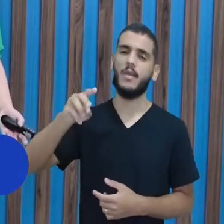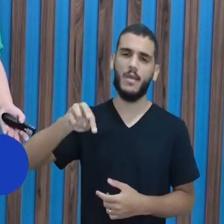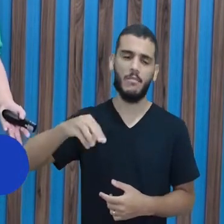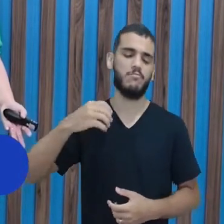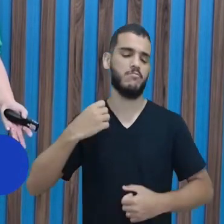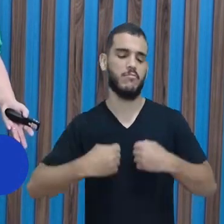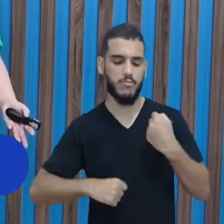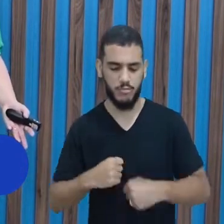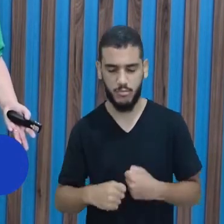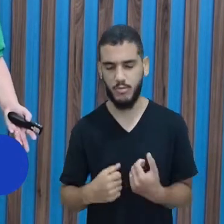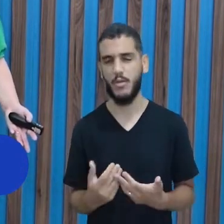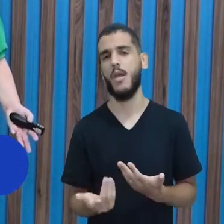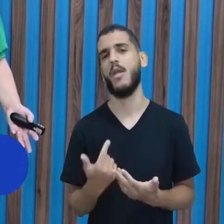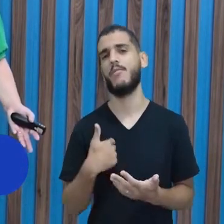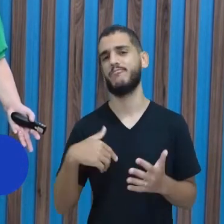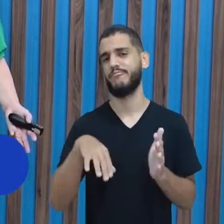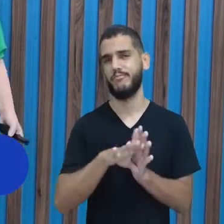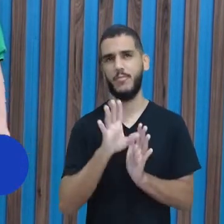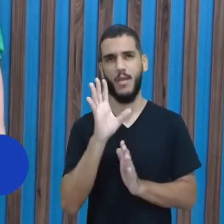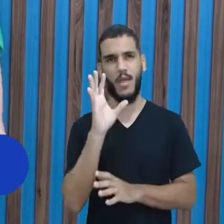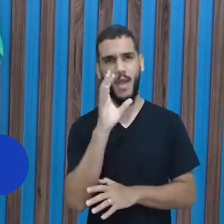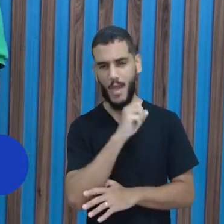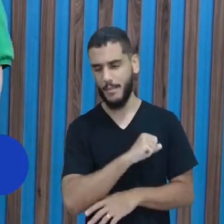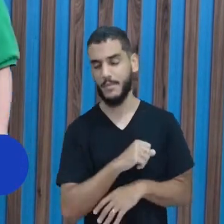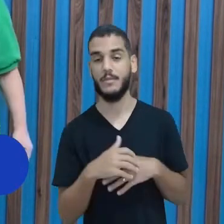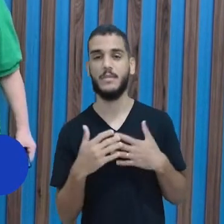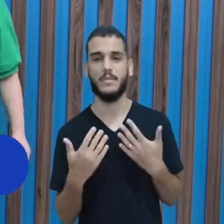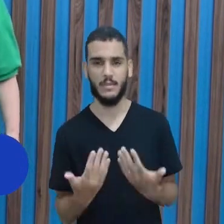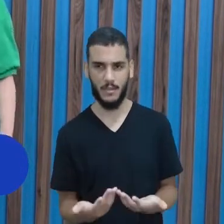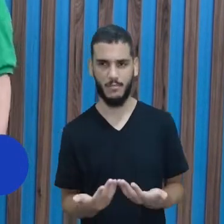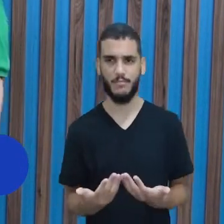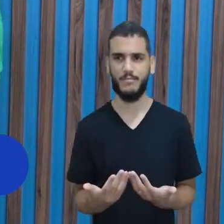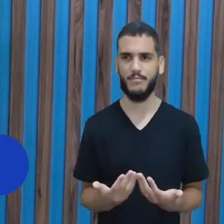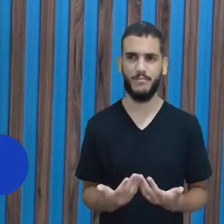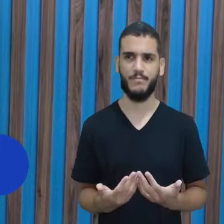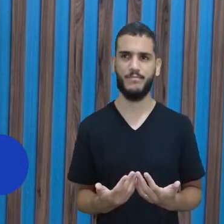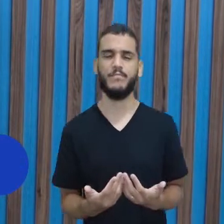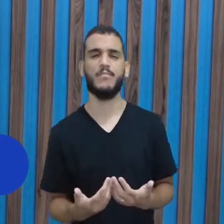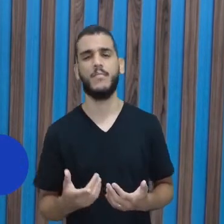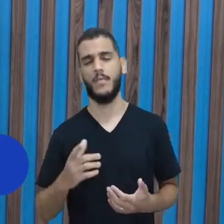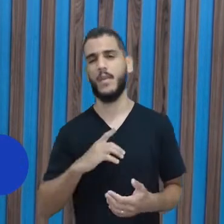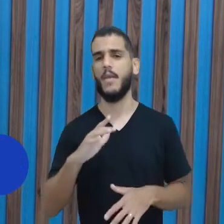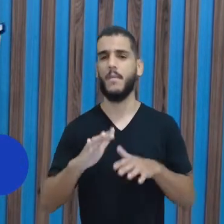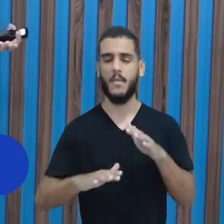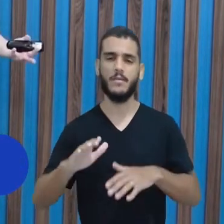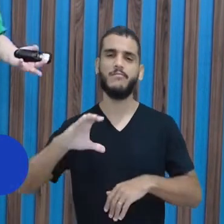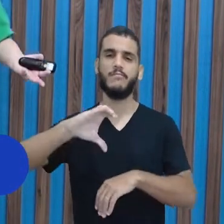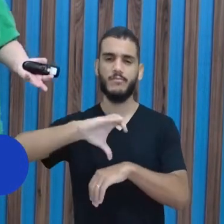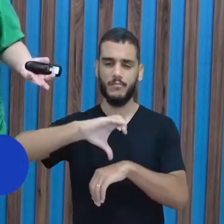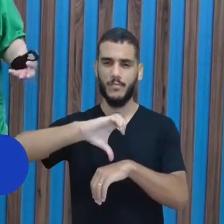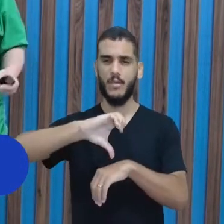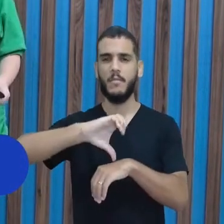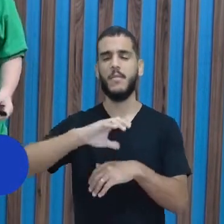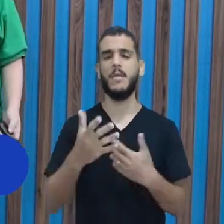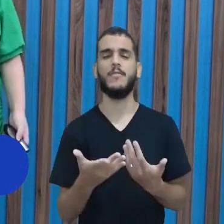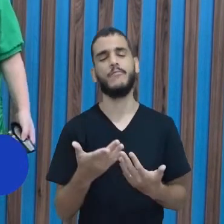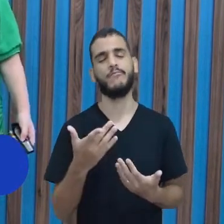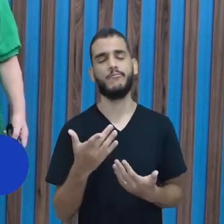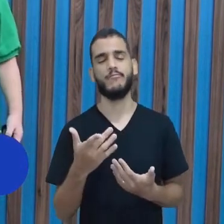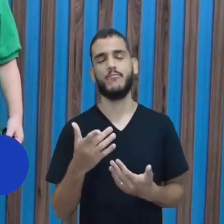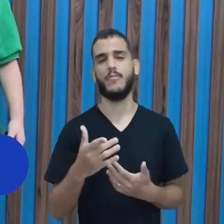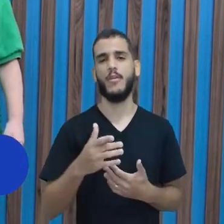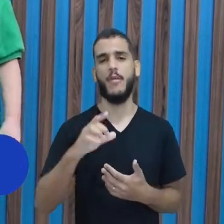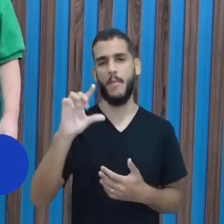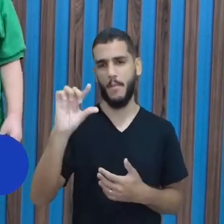mais rápido, né? Então, eu vou levar, teoricamente, menos tempo. Mas